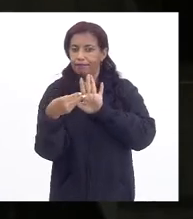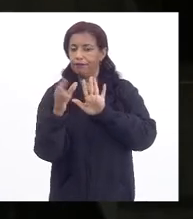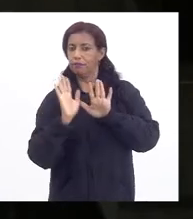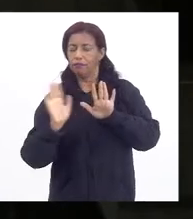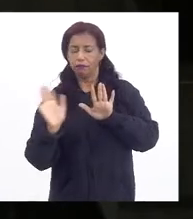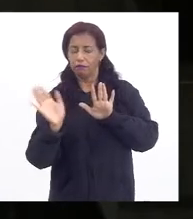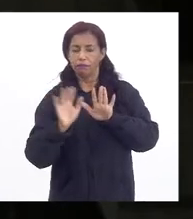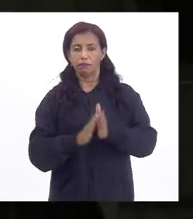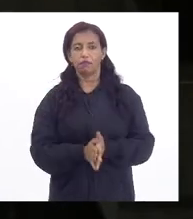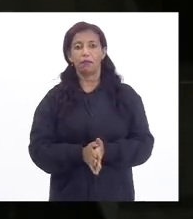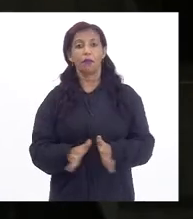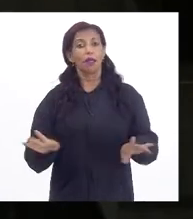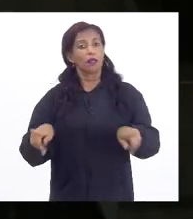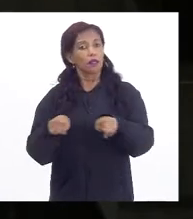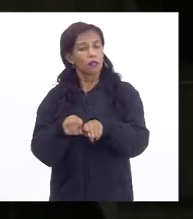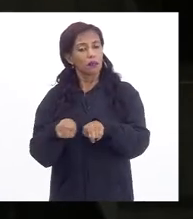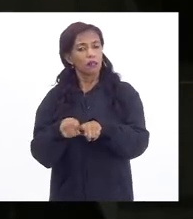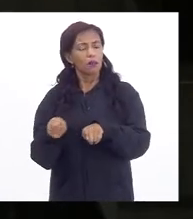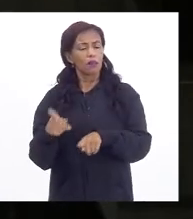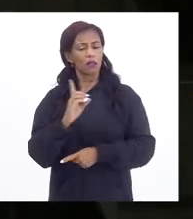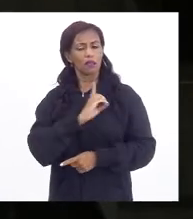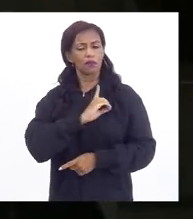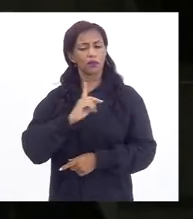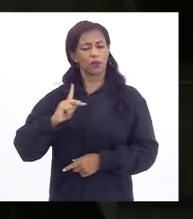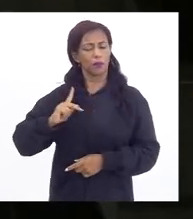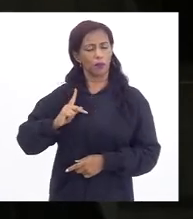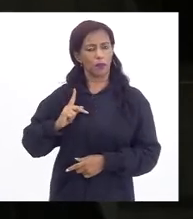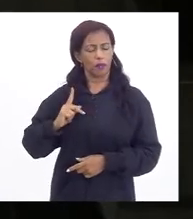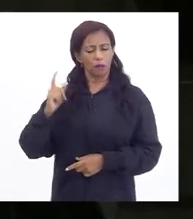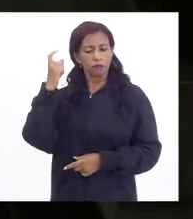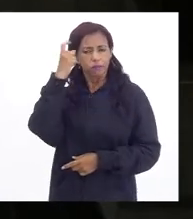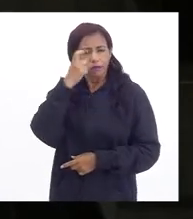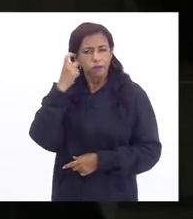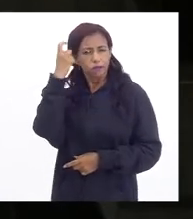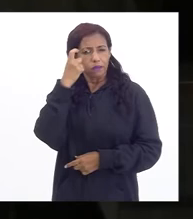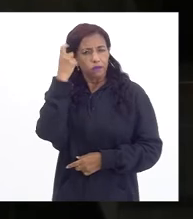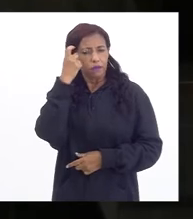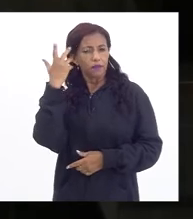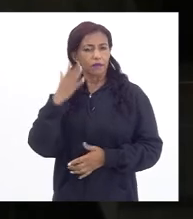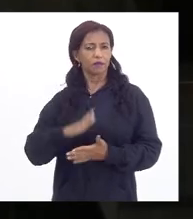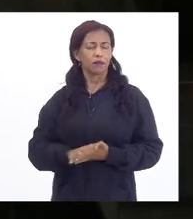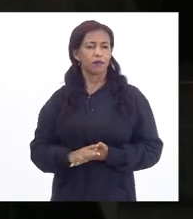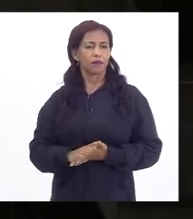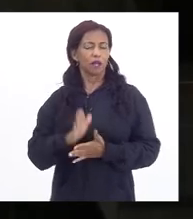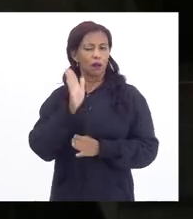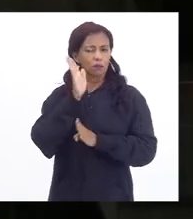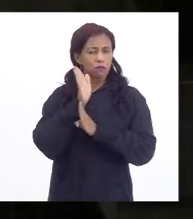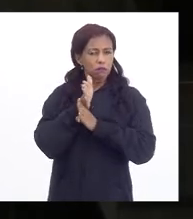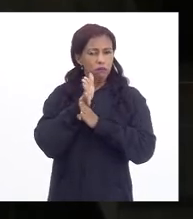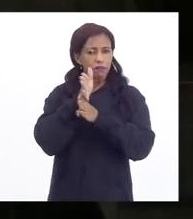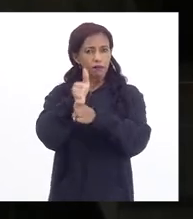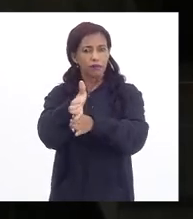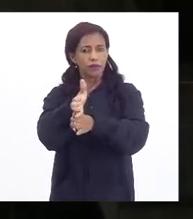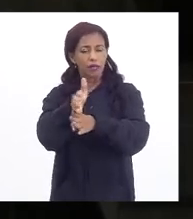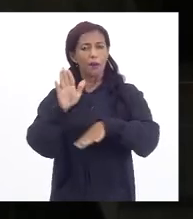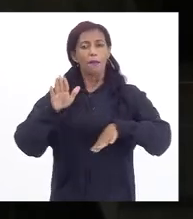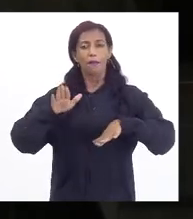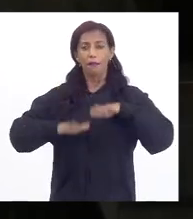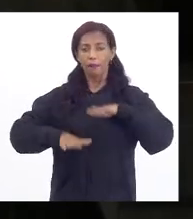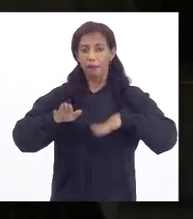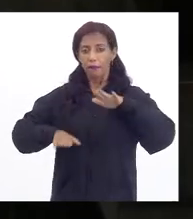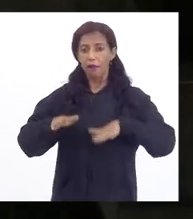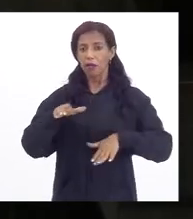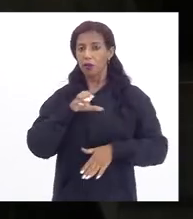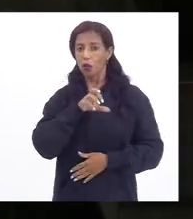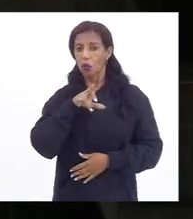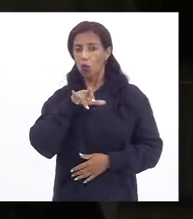Entretanto, a preocupação da defensora Maria Carmen Sá foi na seguinte direção. Mesmo sendo um